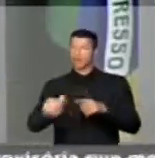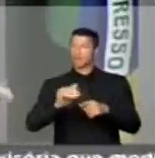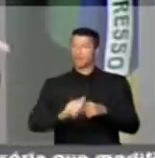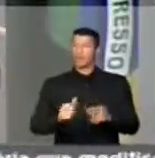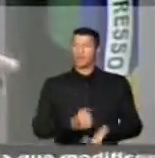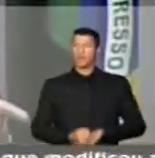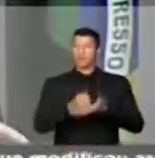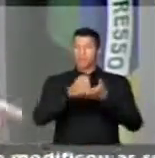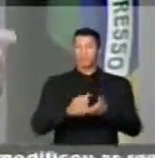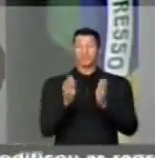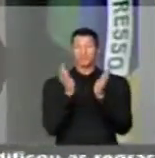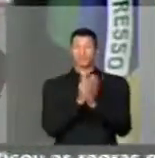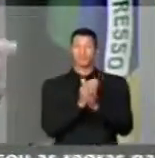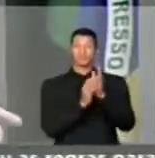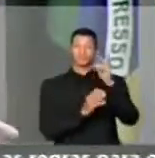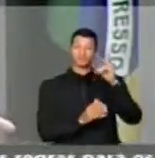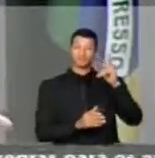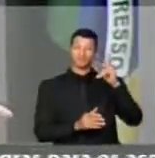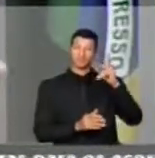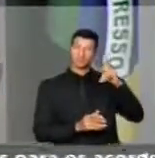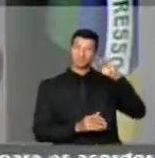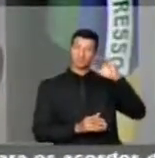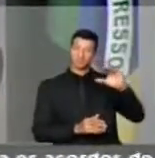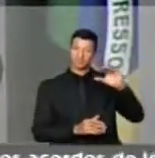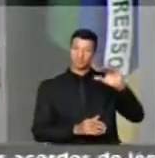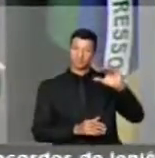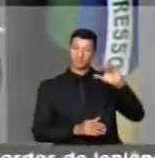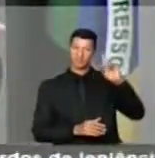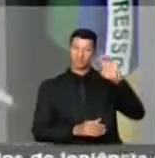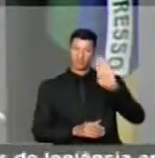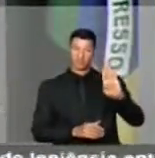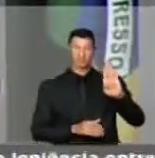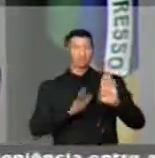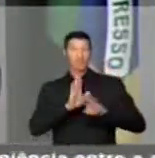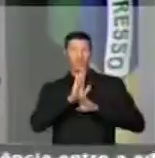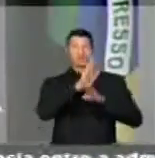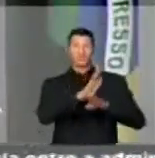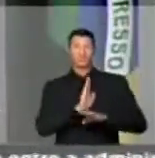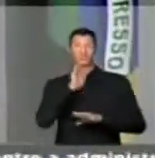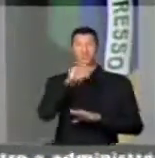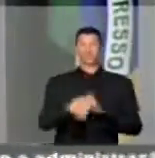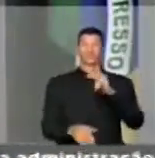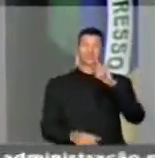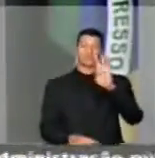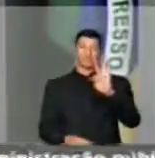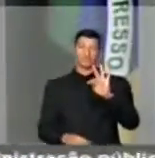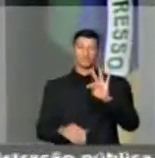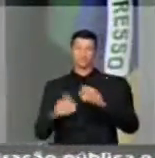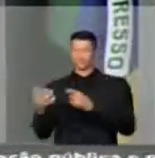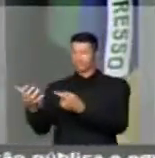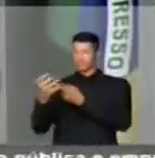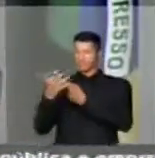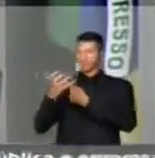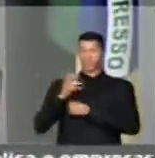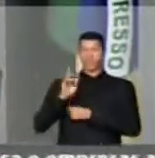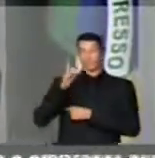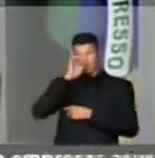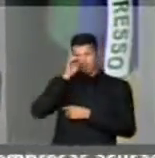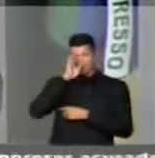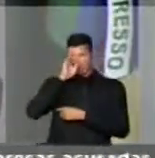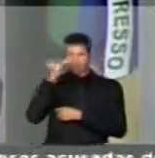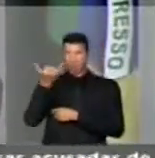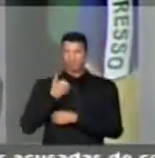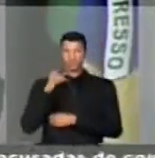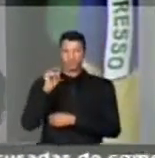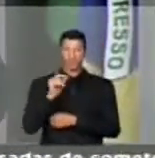patrocinado pelo Partido Comunista auxiliar direto do PT. Nos ameaçam constantemente,